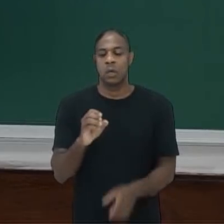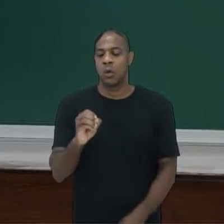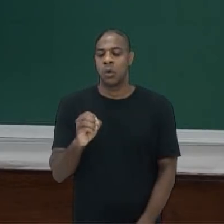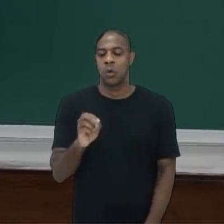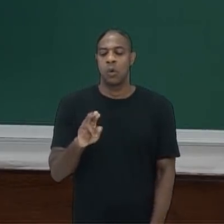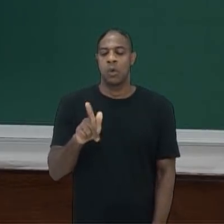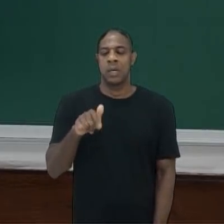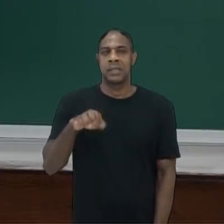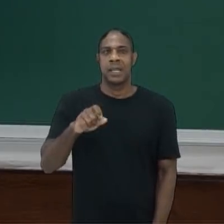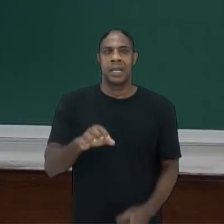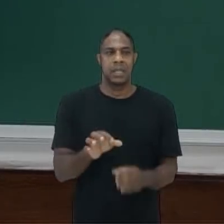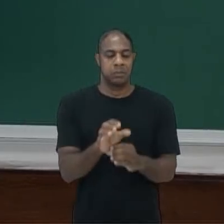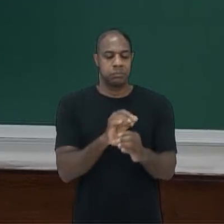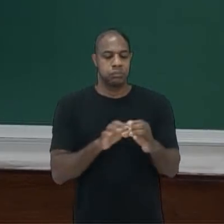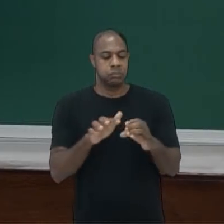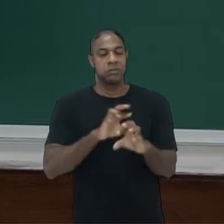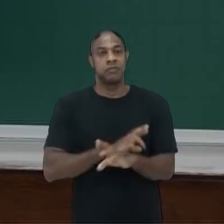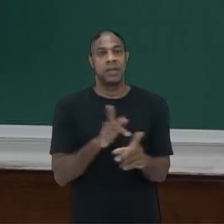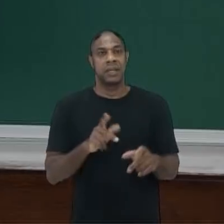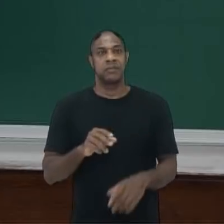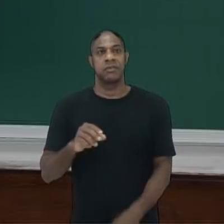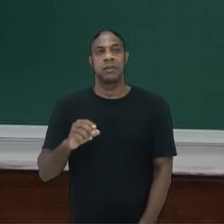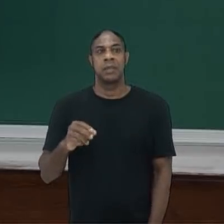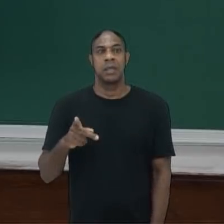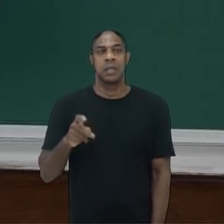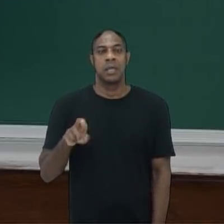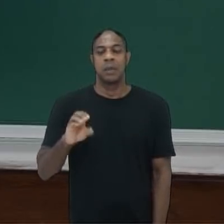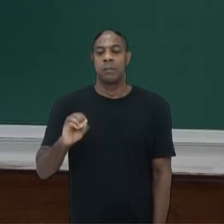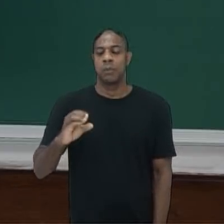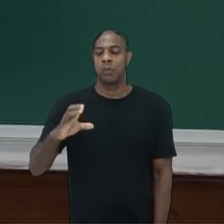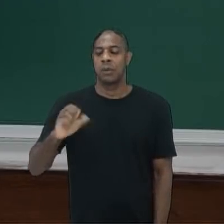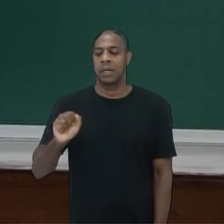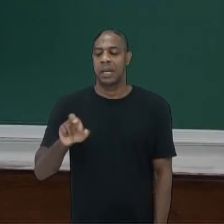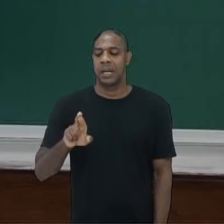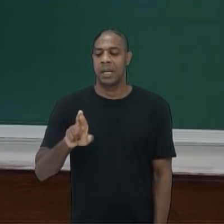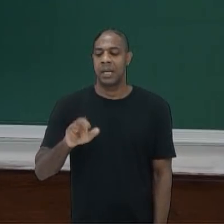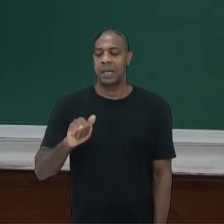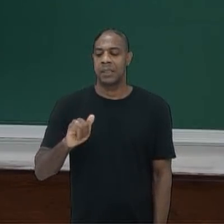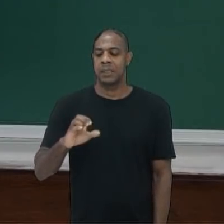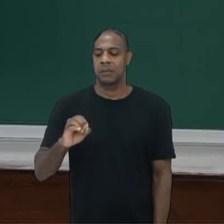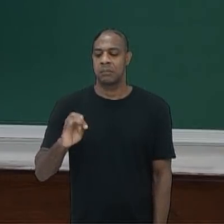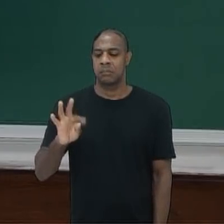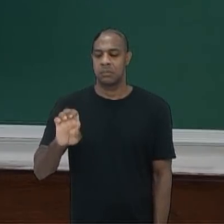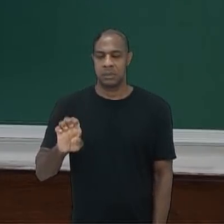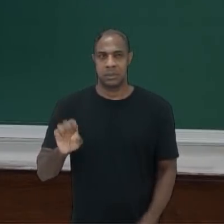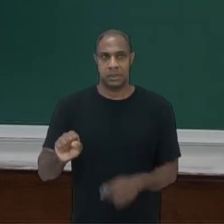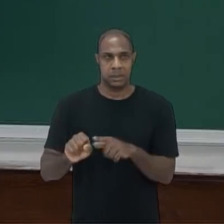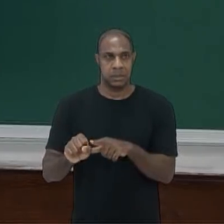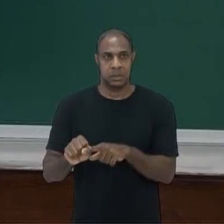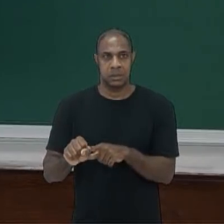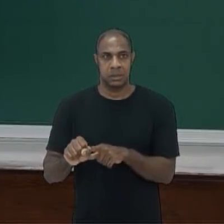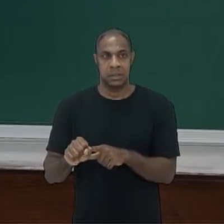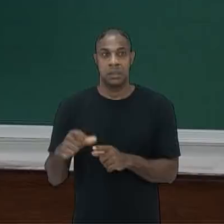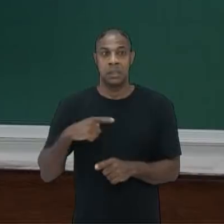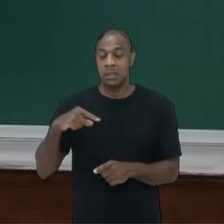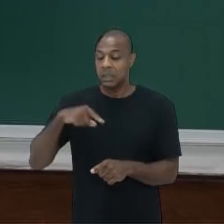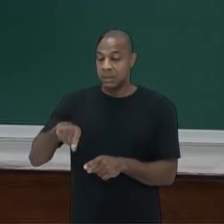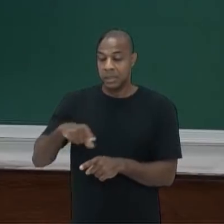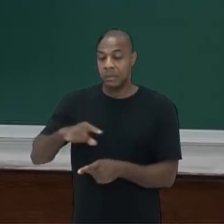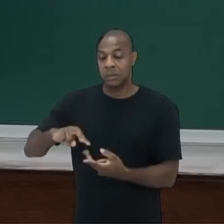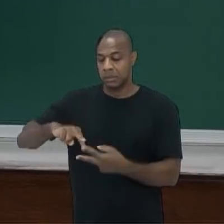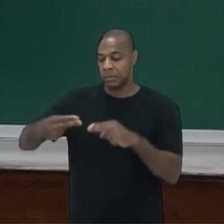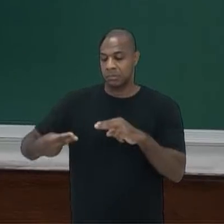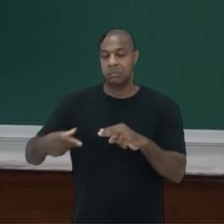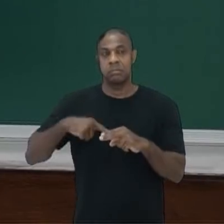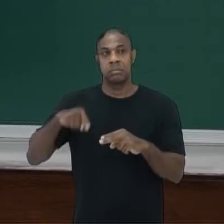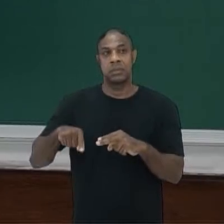Diferente dos seres procariontes. Os procariontes, por exemplo, as bactérias, têm material genético. Só que ele está